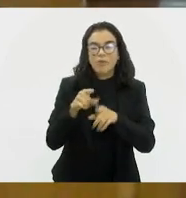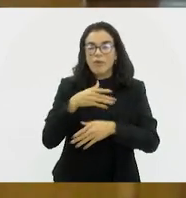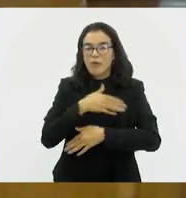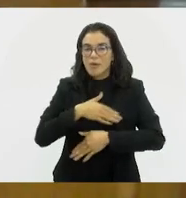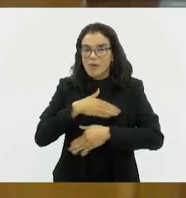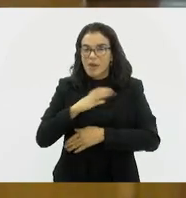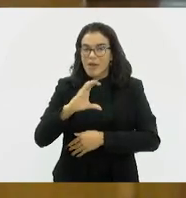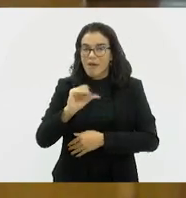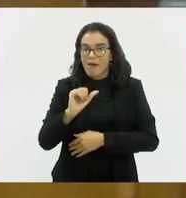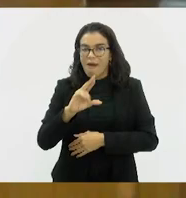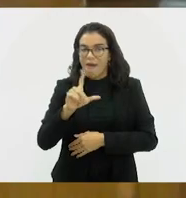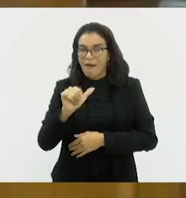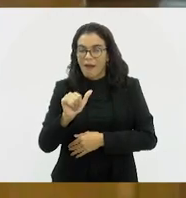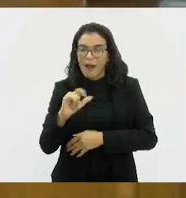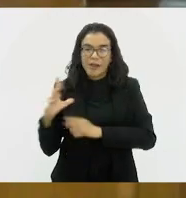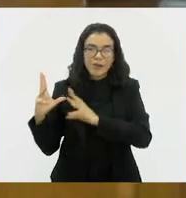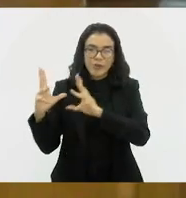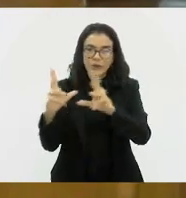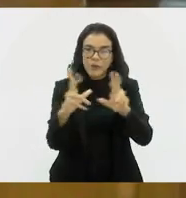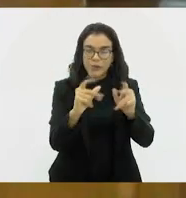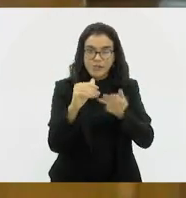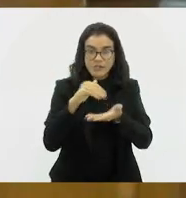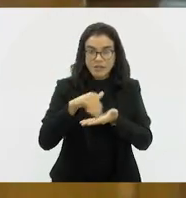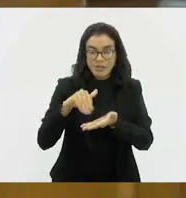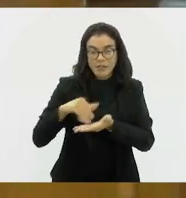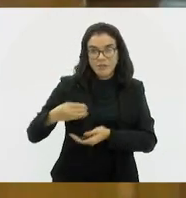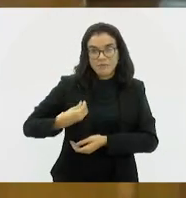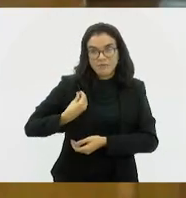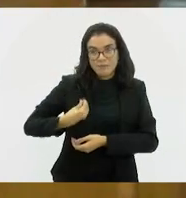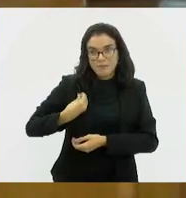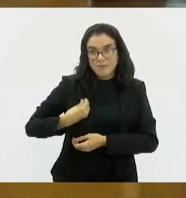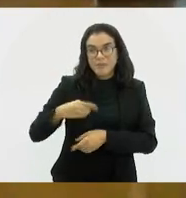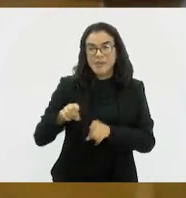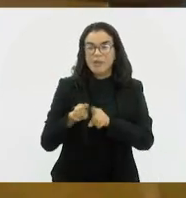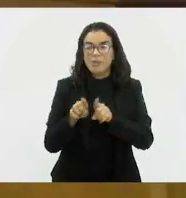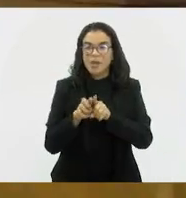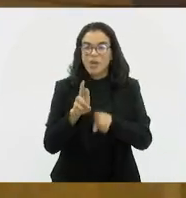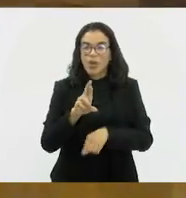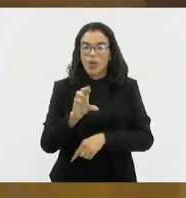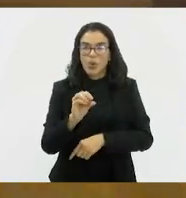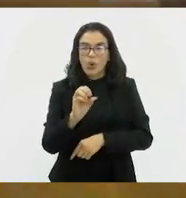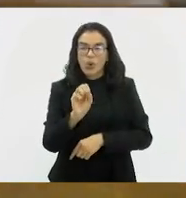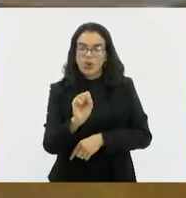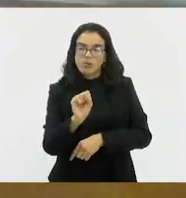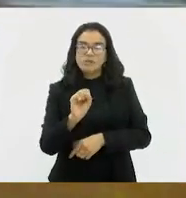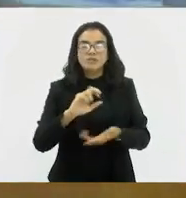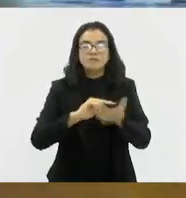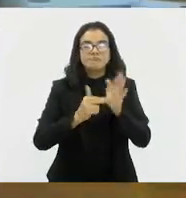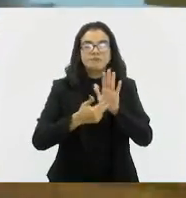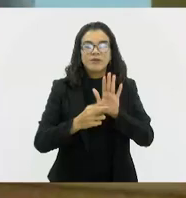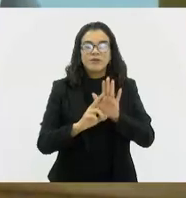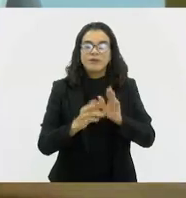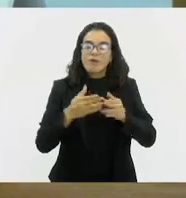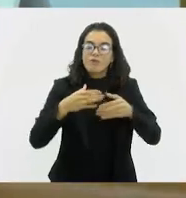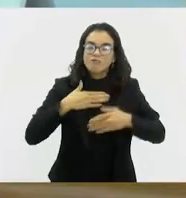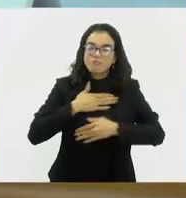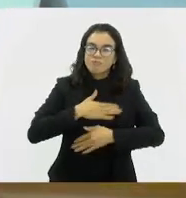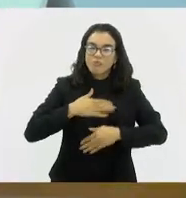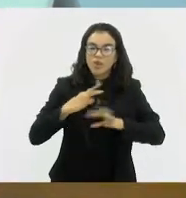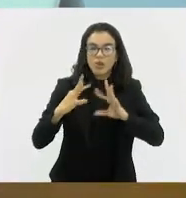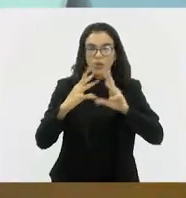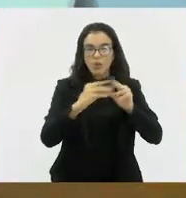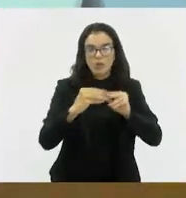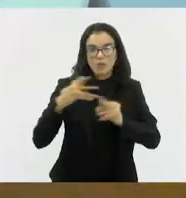cumprimento todo o secretário presente, cumprimentando a Rosa, eu cumprimento todos os palestrantes, cumprimentando o meu